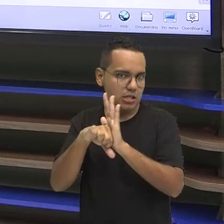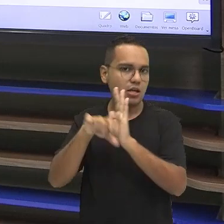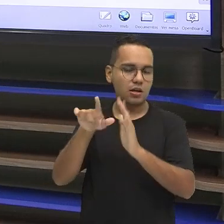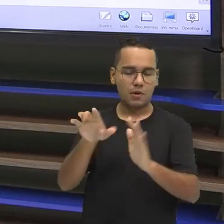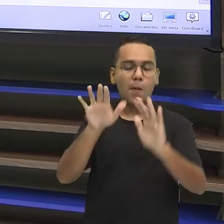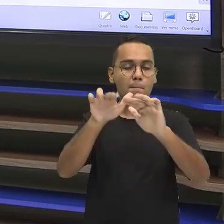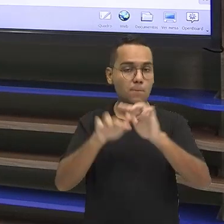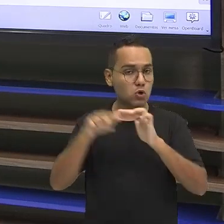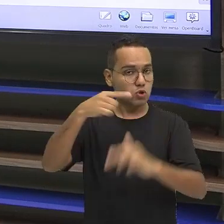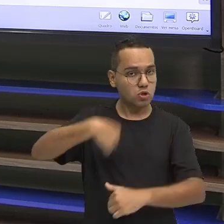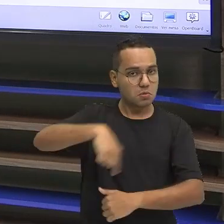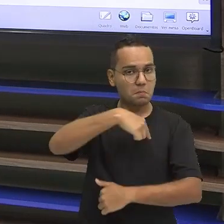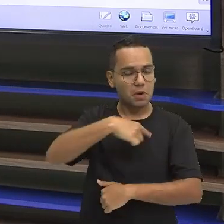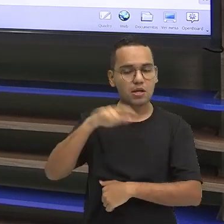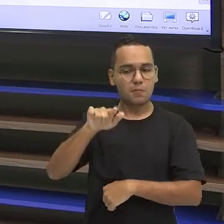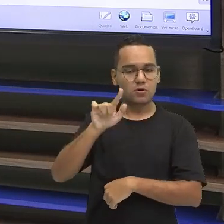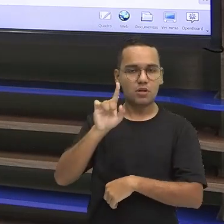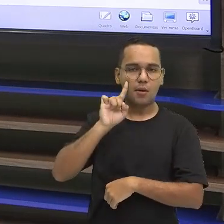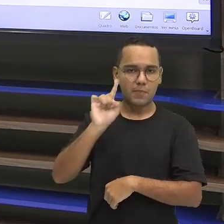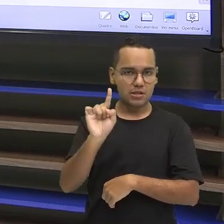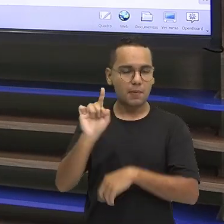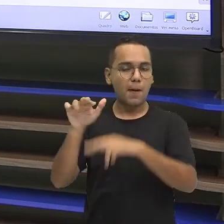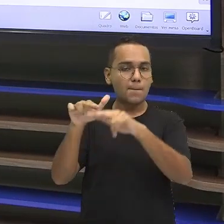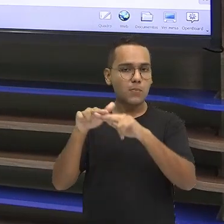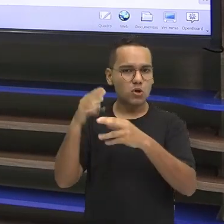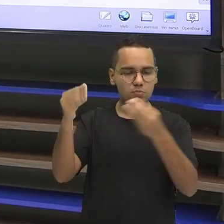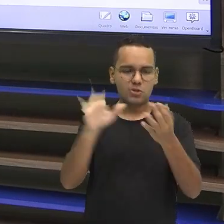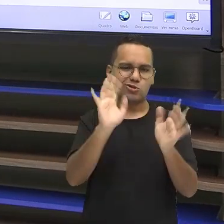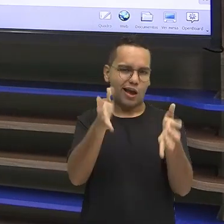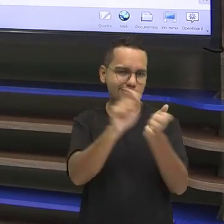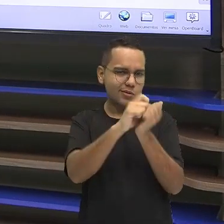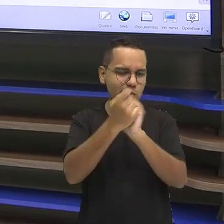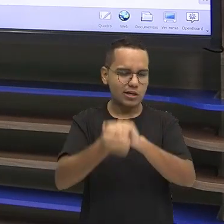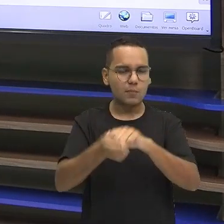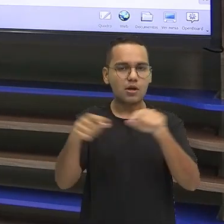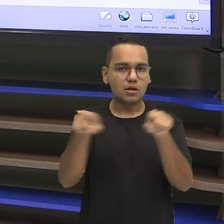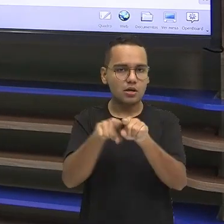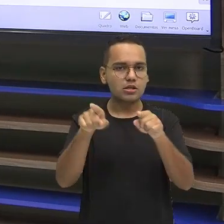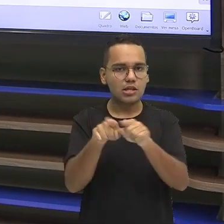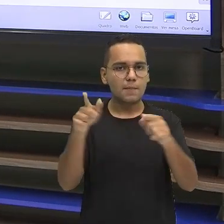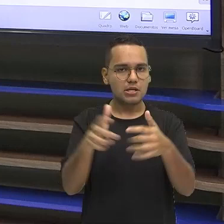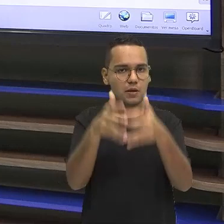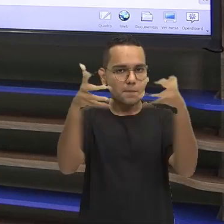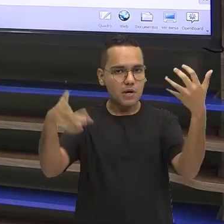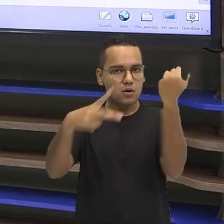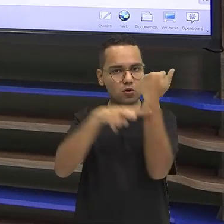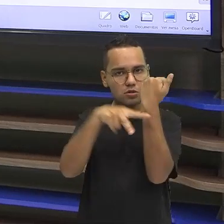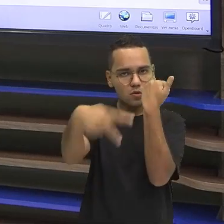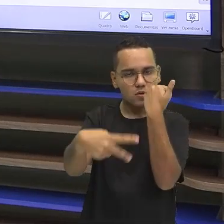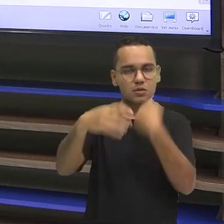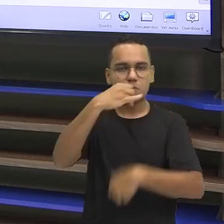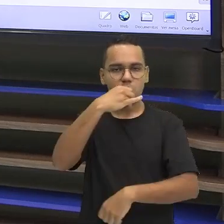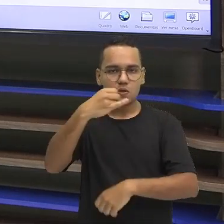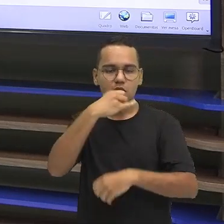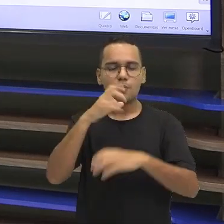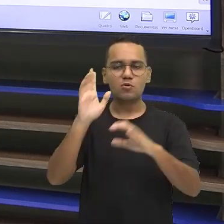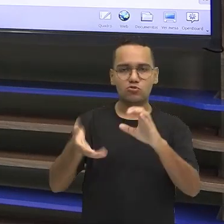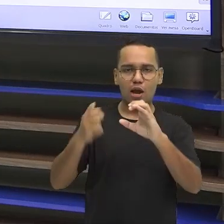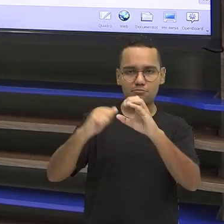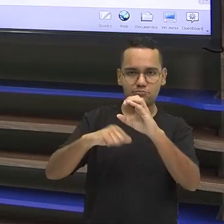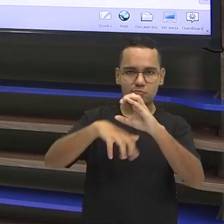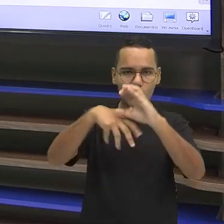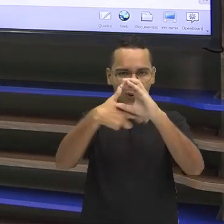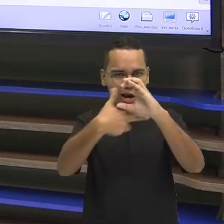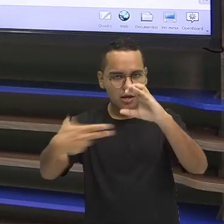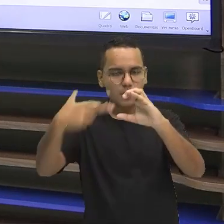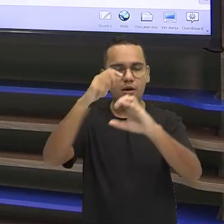ambiente, tá? Apesar de ele estar adaptado, mas pode acontecer aí grandes desastres, né? Principalmente com os animais e com as pessoas que moram